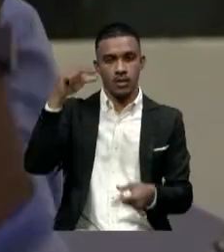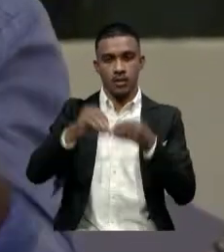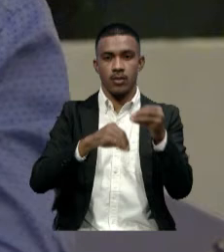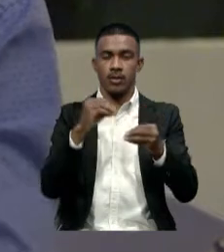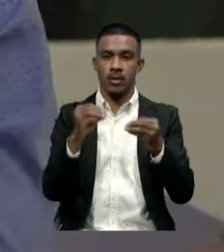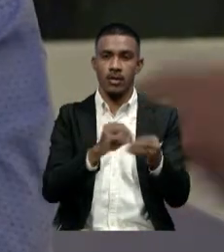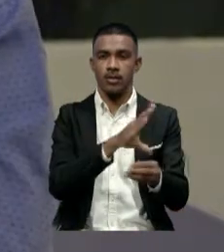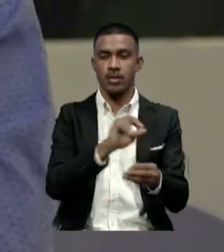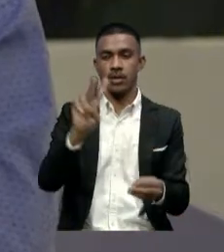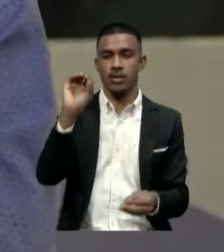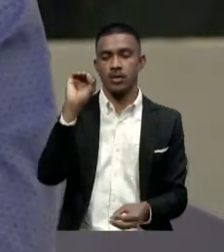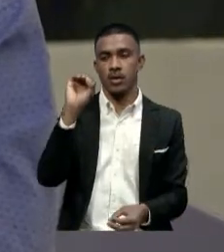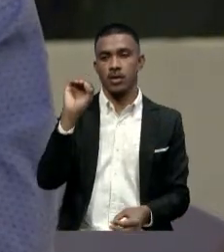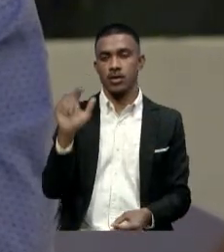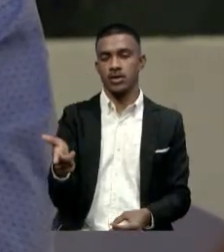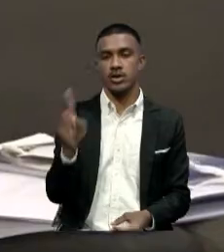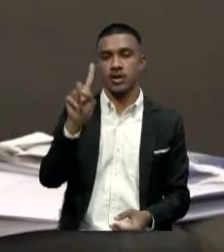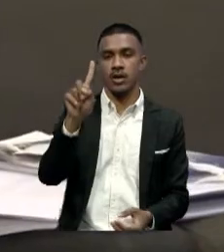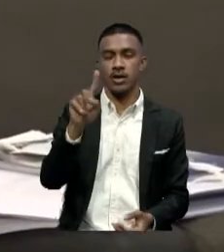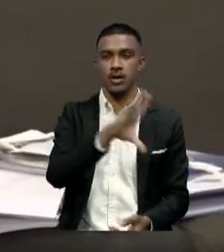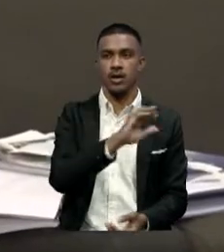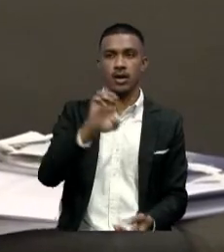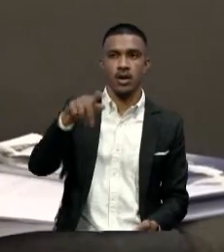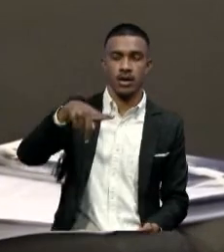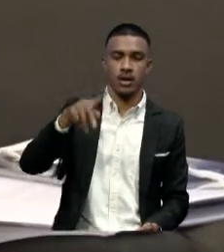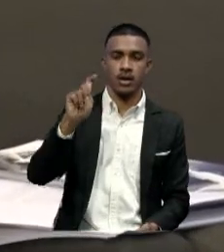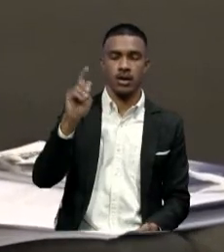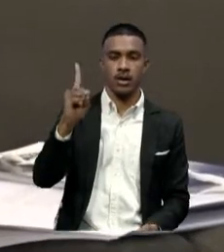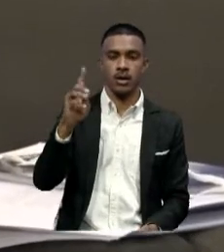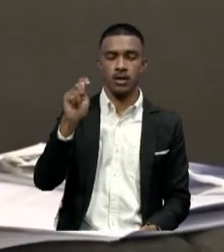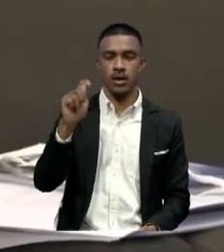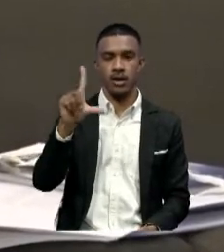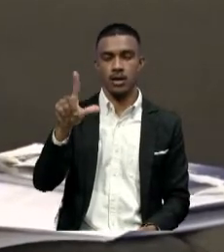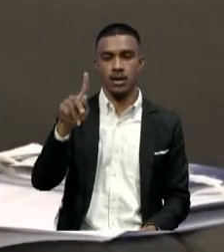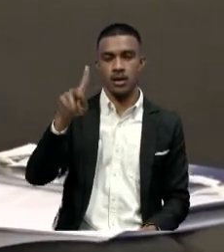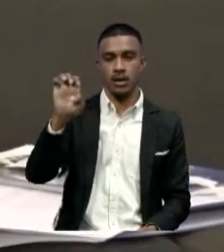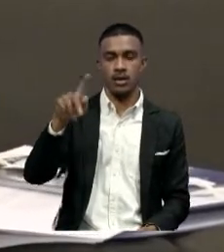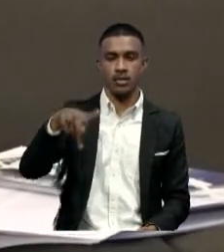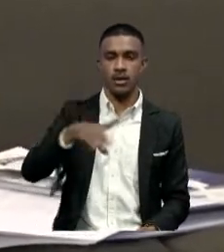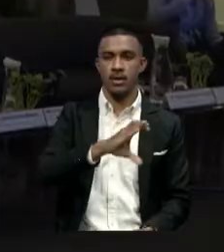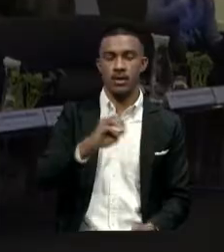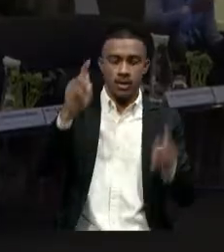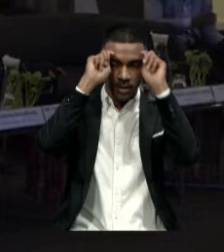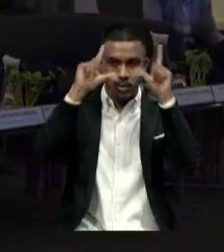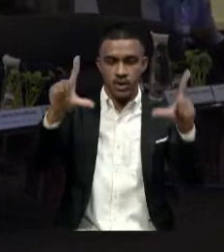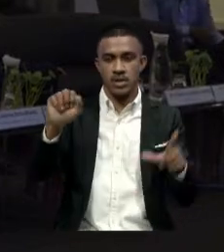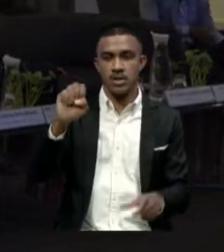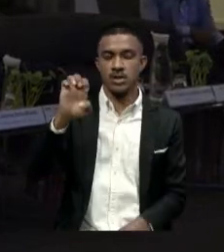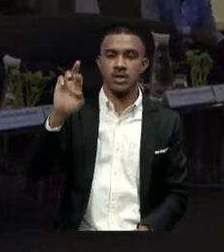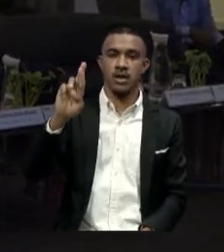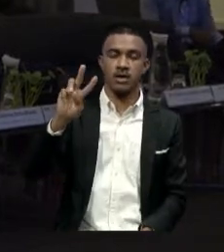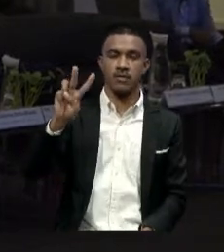ron noresinida nebemai husi DTLEP Câmara Comércio e Indústria Timor-Leste, Trade Invest, Serve,